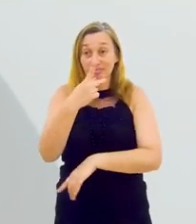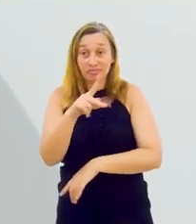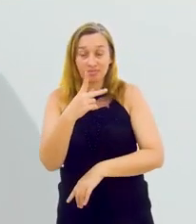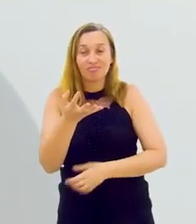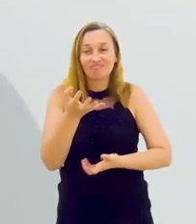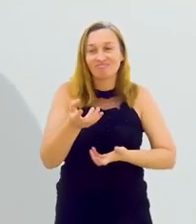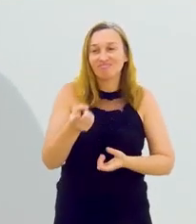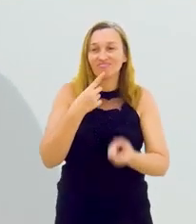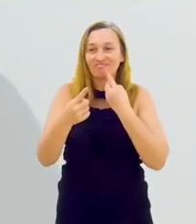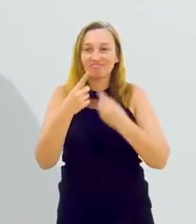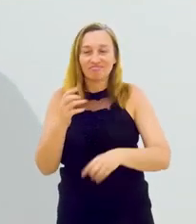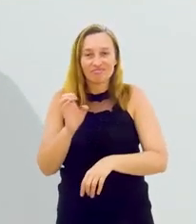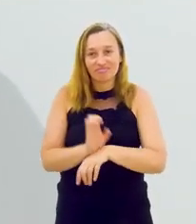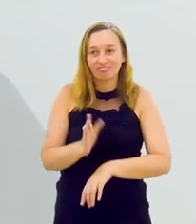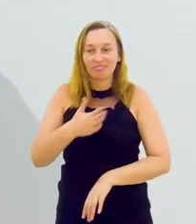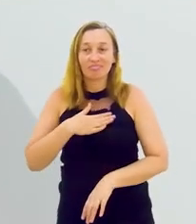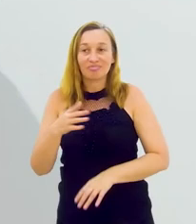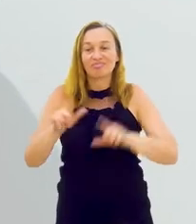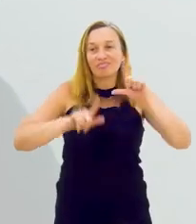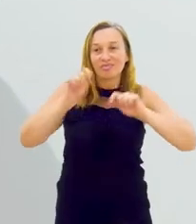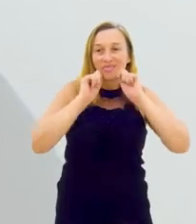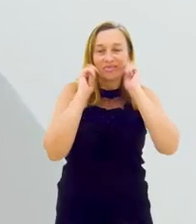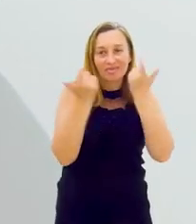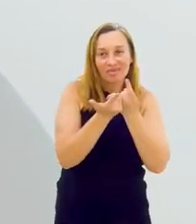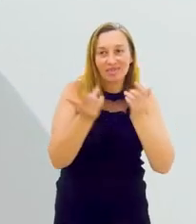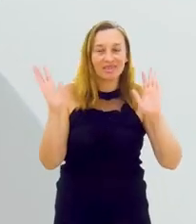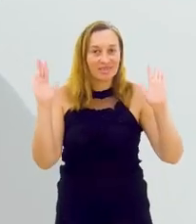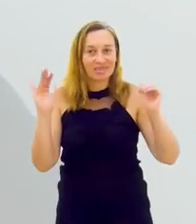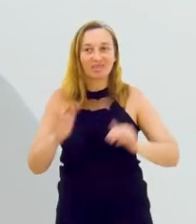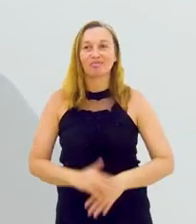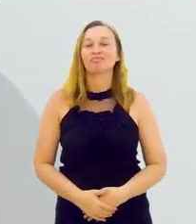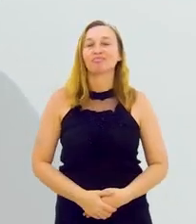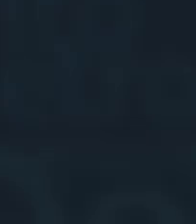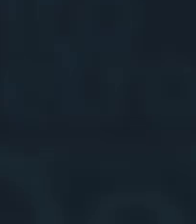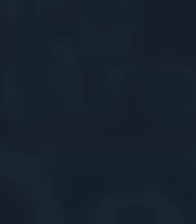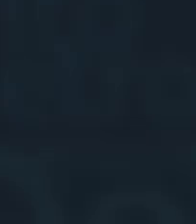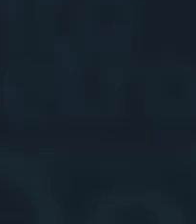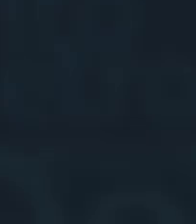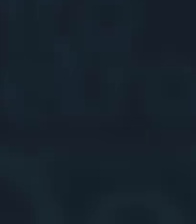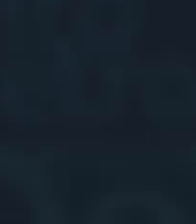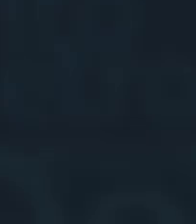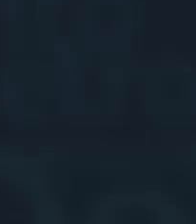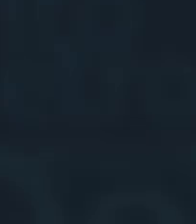suas por Quero Discutir o Meu Estado. TV Alerj, Canal do Povo. Até a próxima.